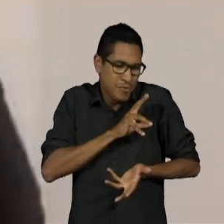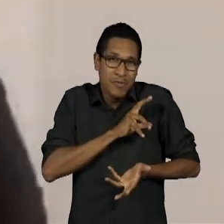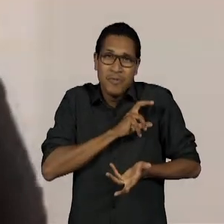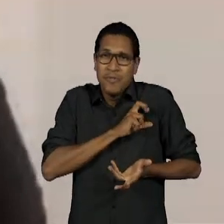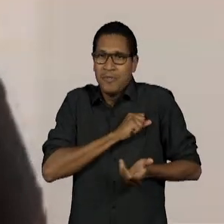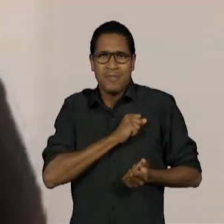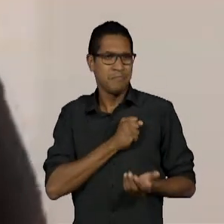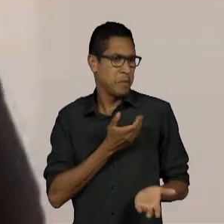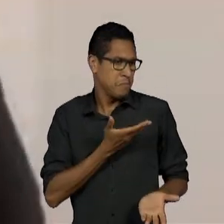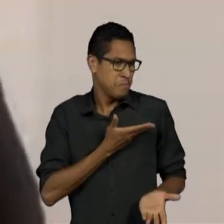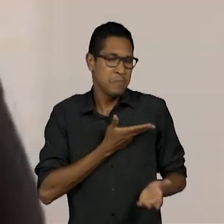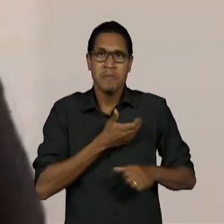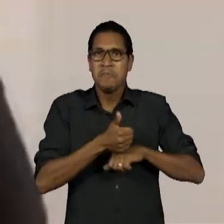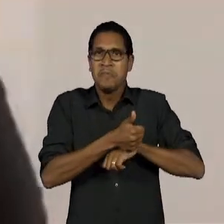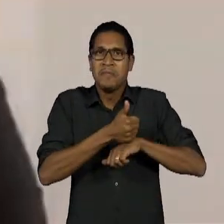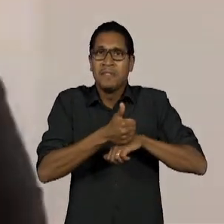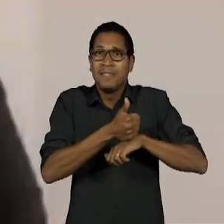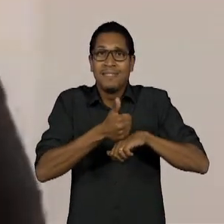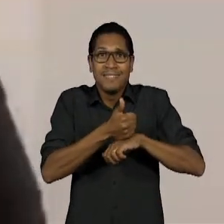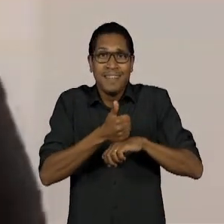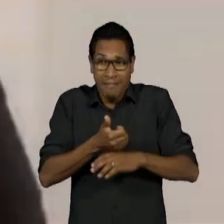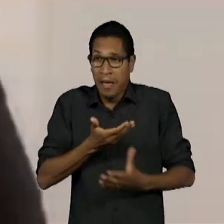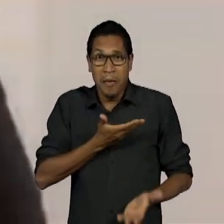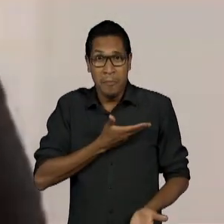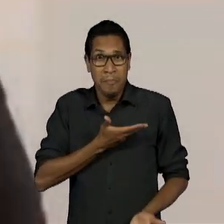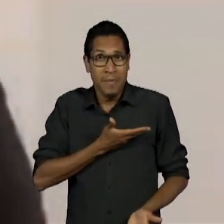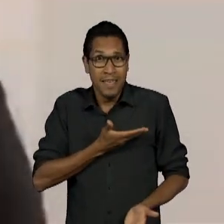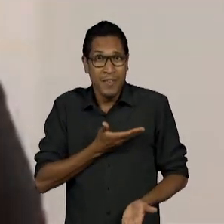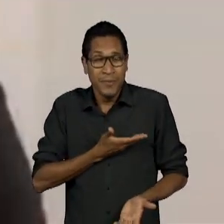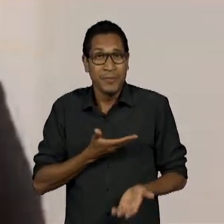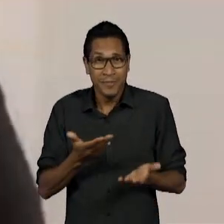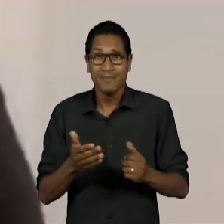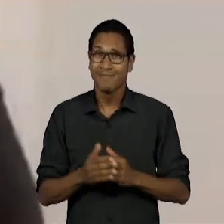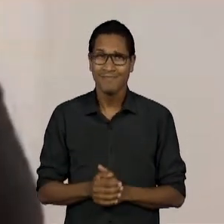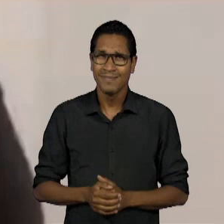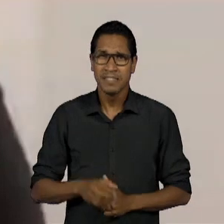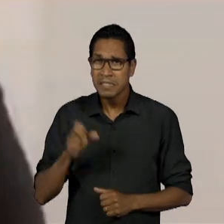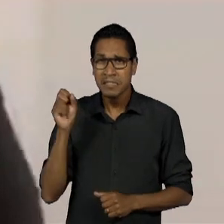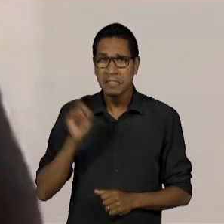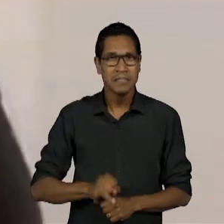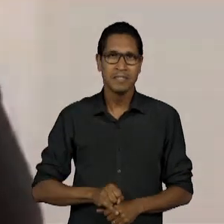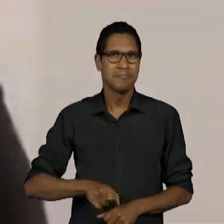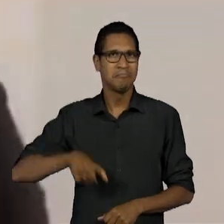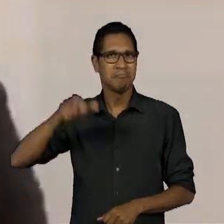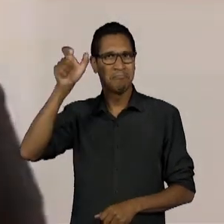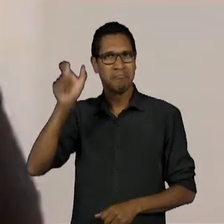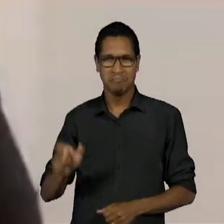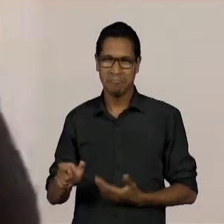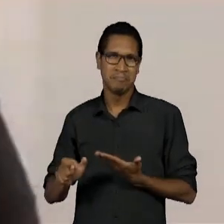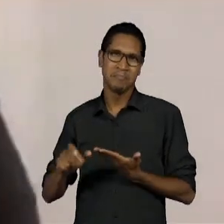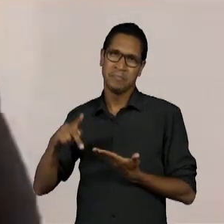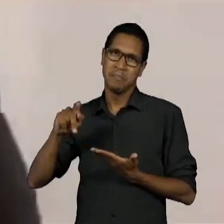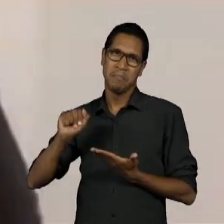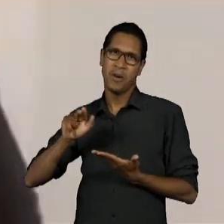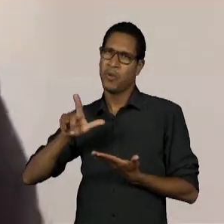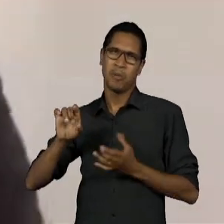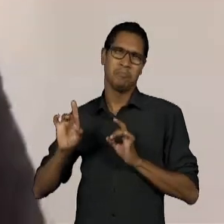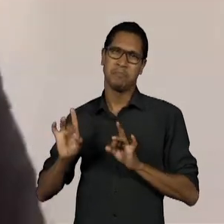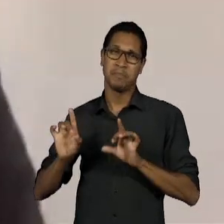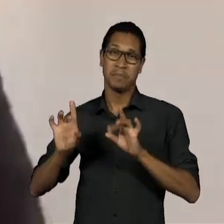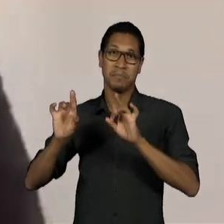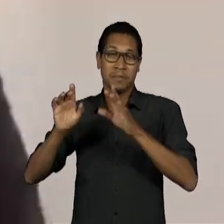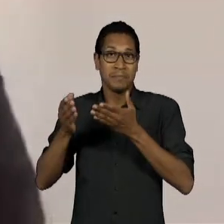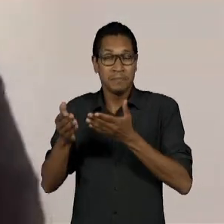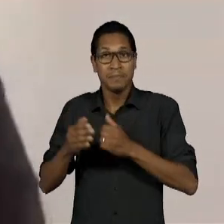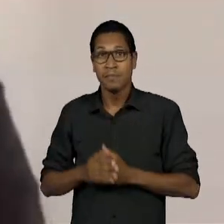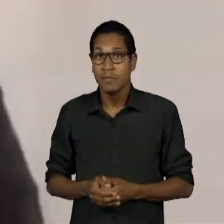como colega, como amigo. Ele era uma pessoa realmente muito especial e